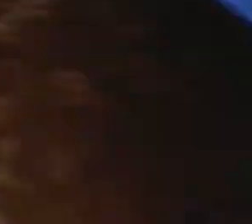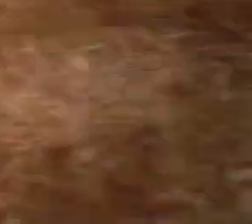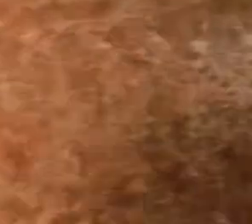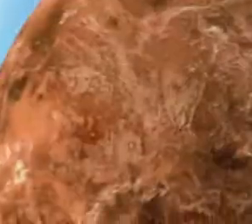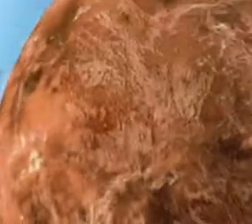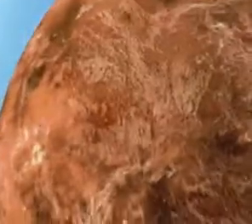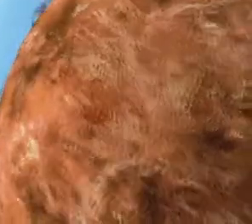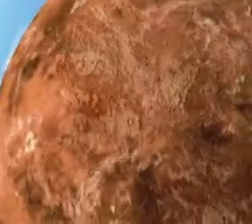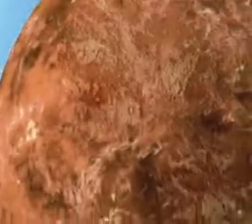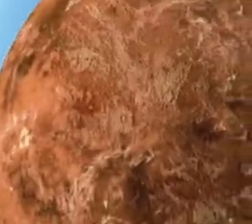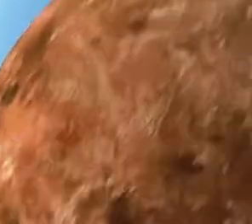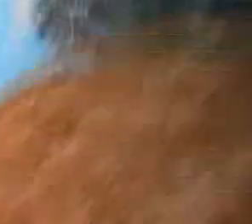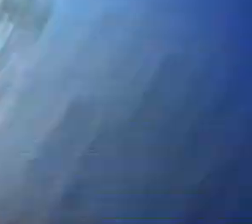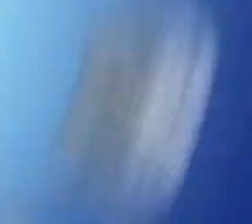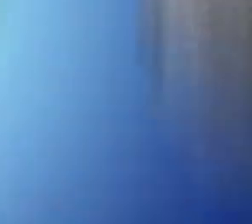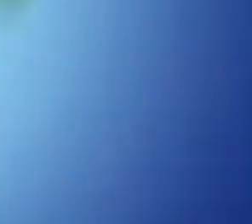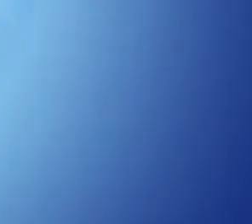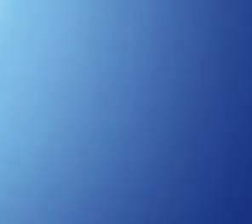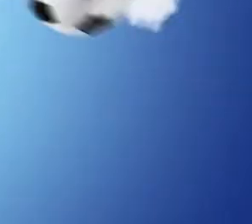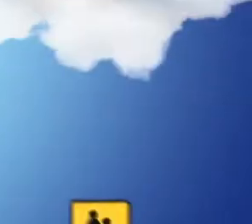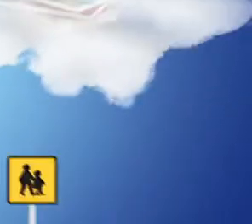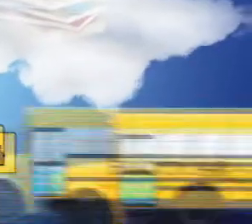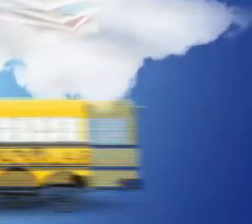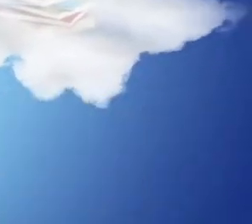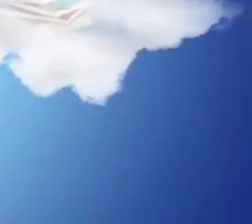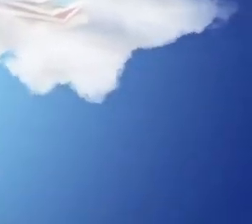Tchau. Tchau.